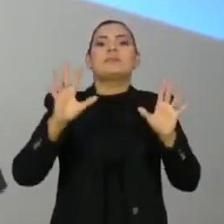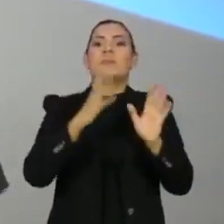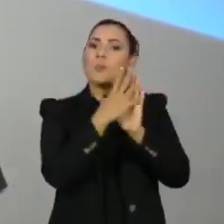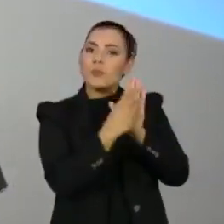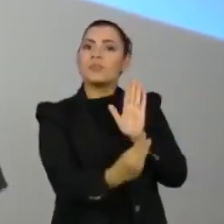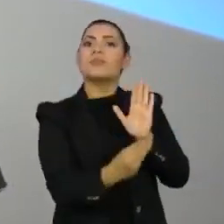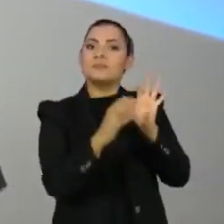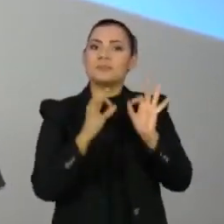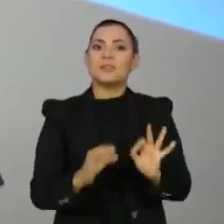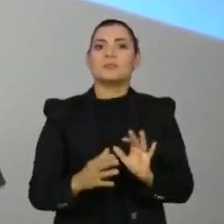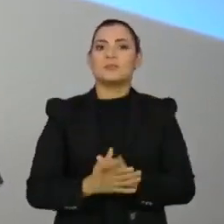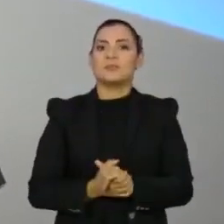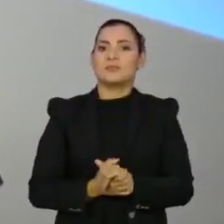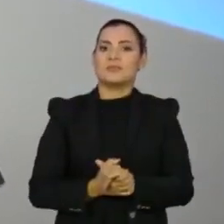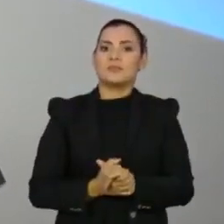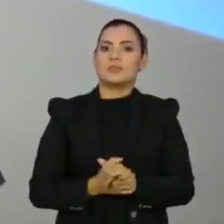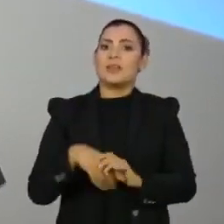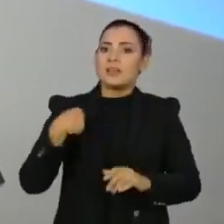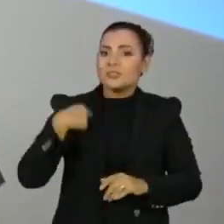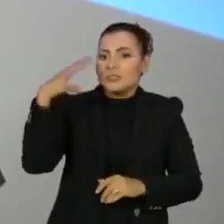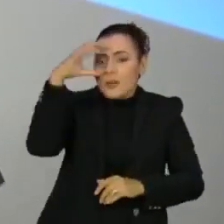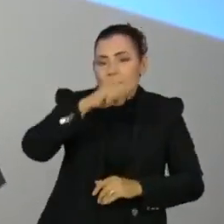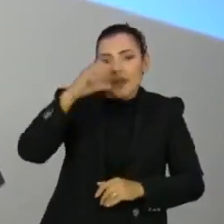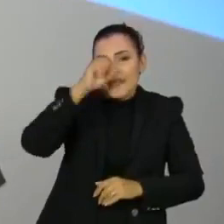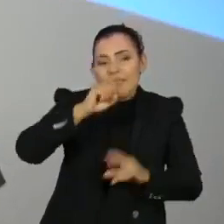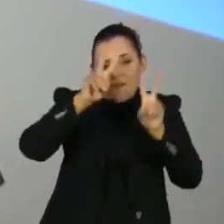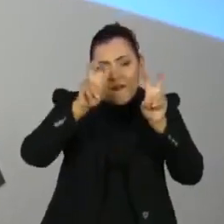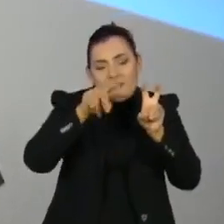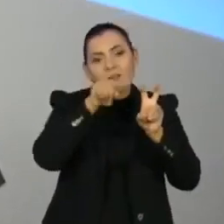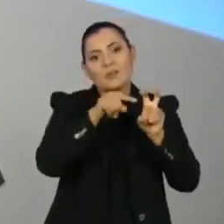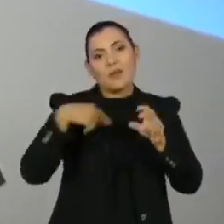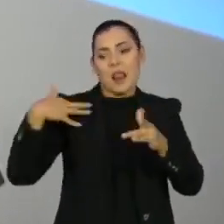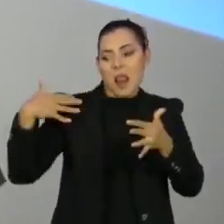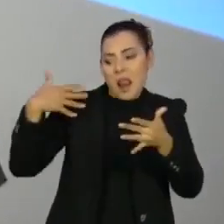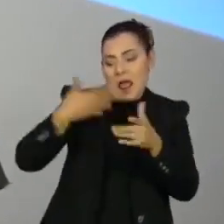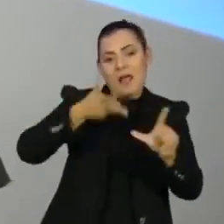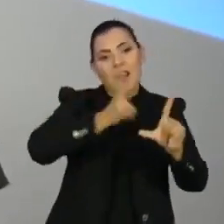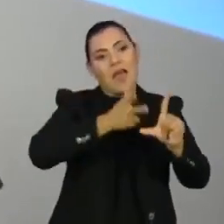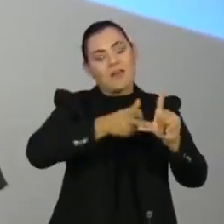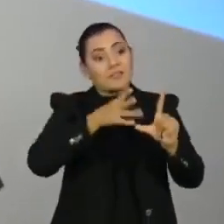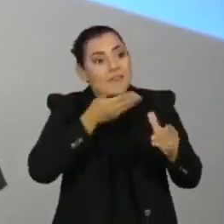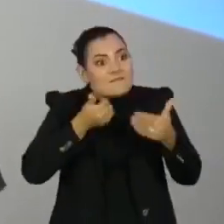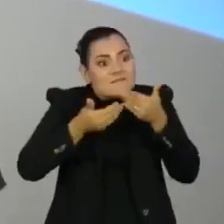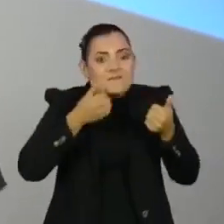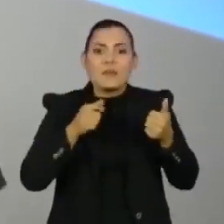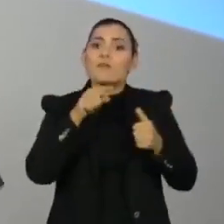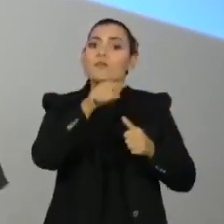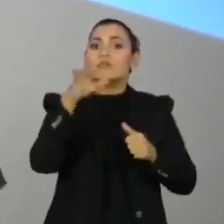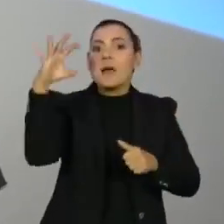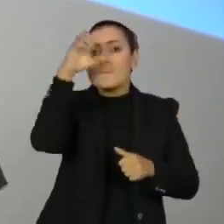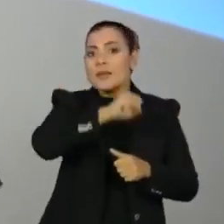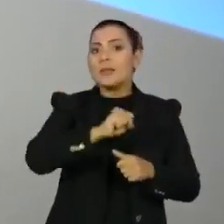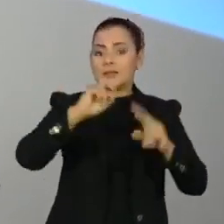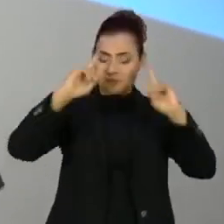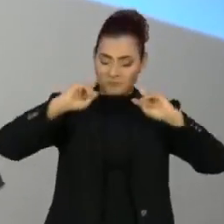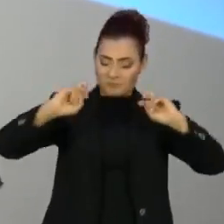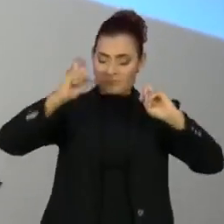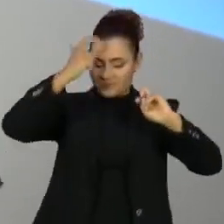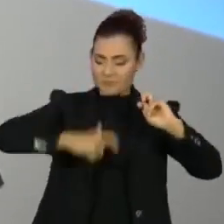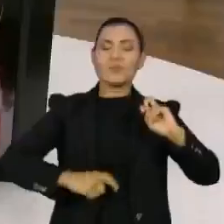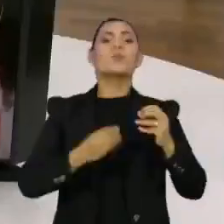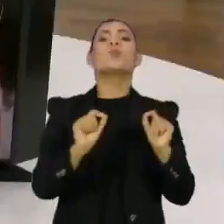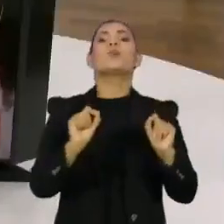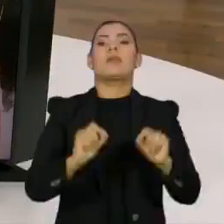inspiradora. Então, a gente aprendeu muito sobre você nesses últimos tempos. Eu quero saber o que, que você aprendeu sobre você com essas